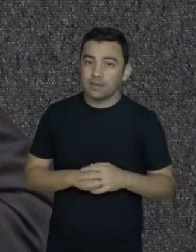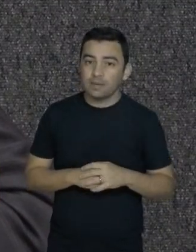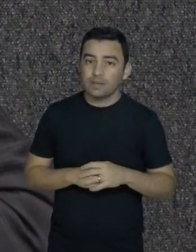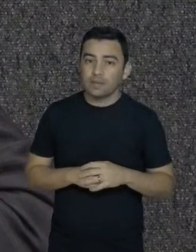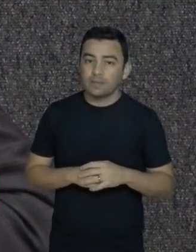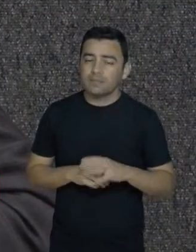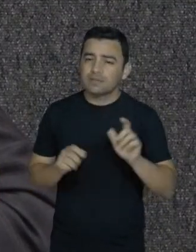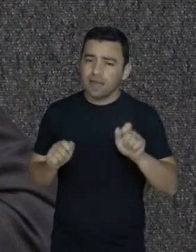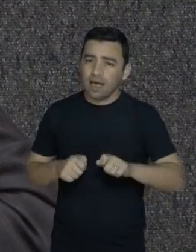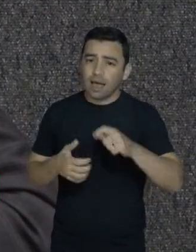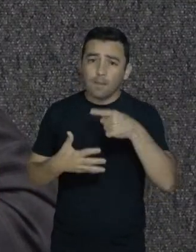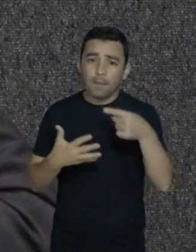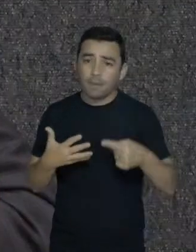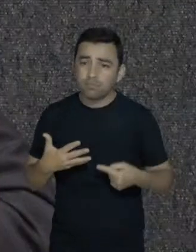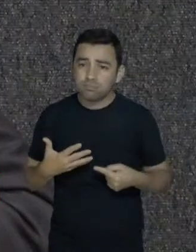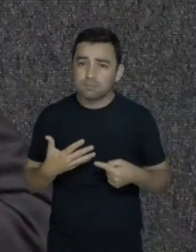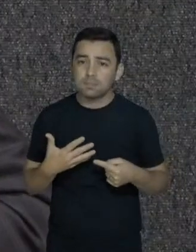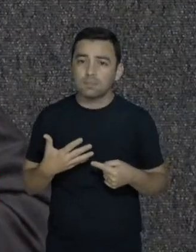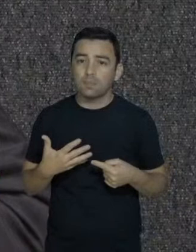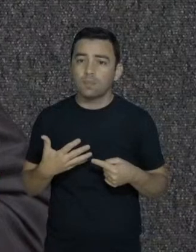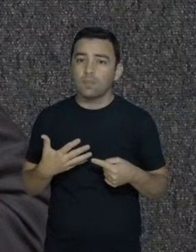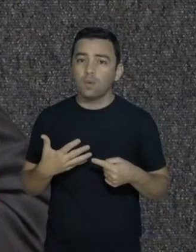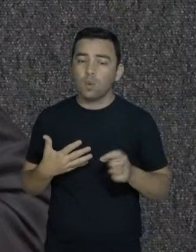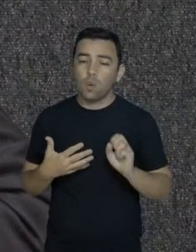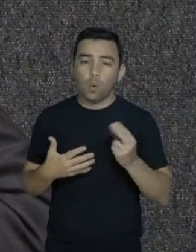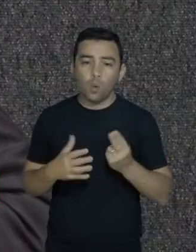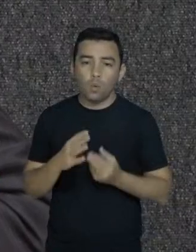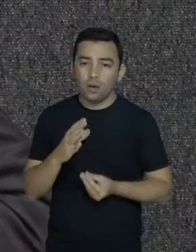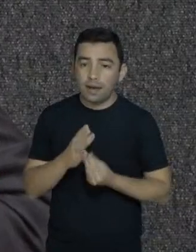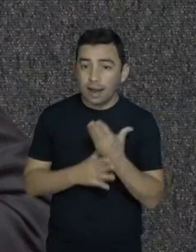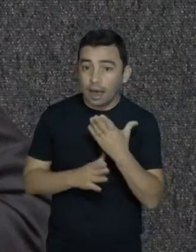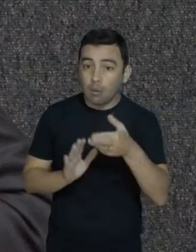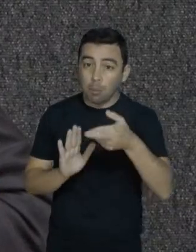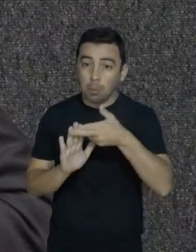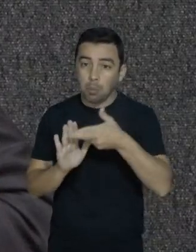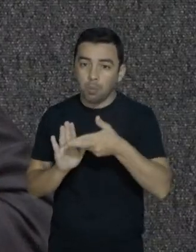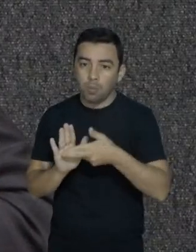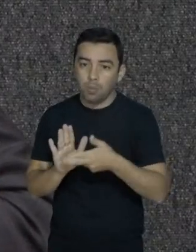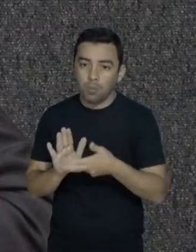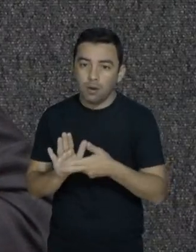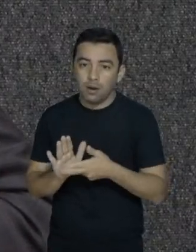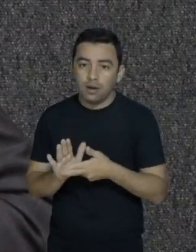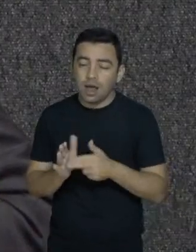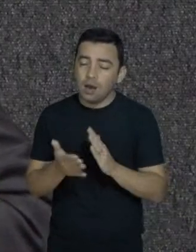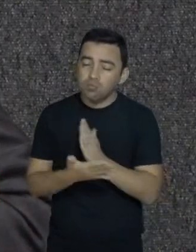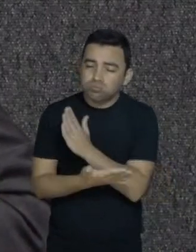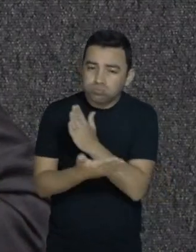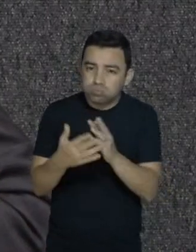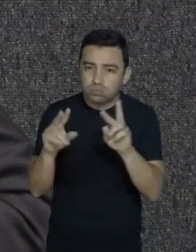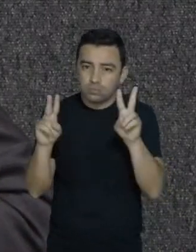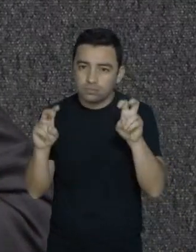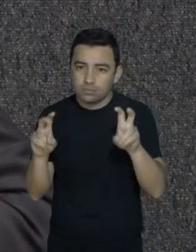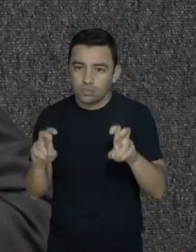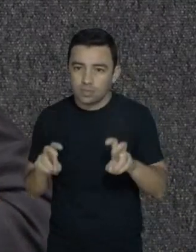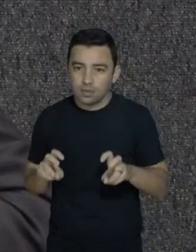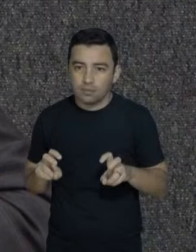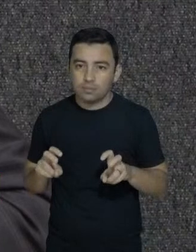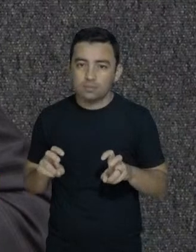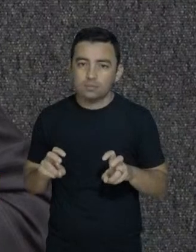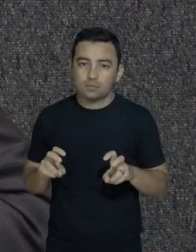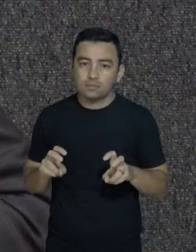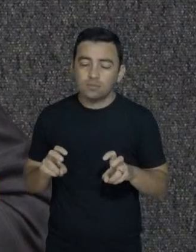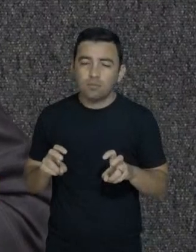pautar ou ou criar um regulamento em que determinados assuntos eles acabam sendo de